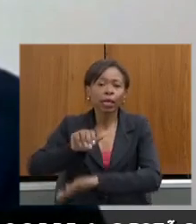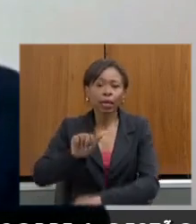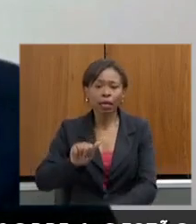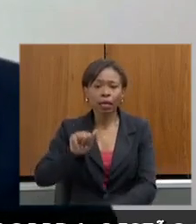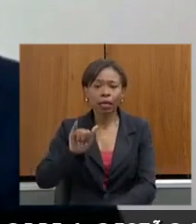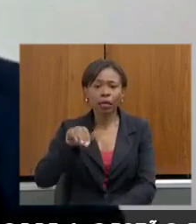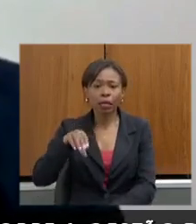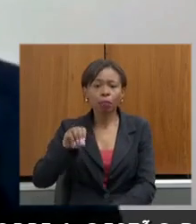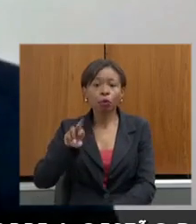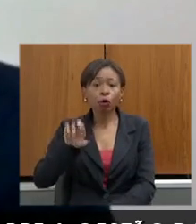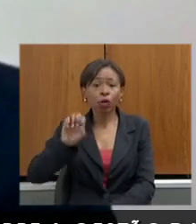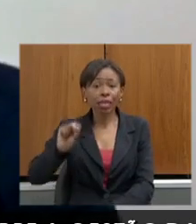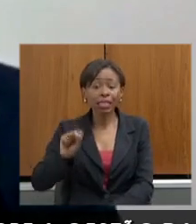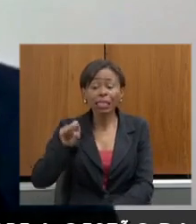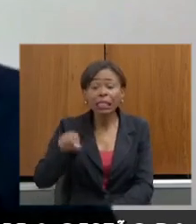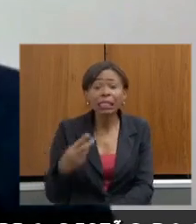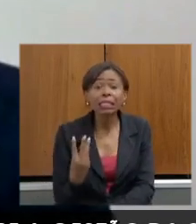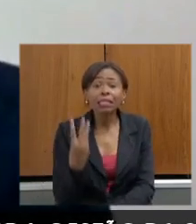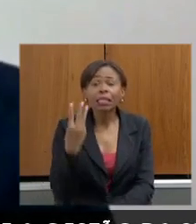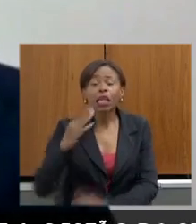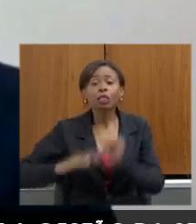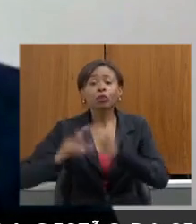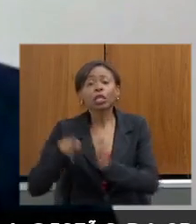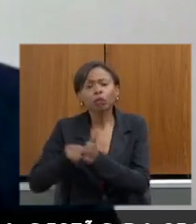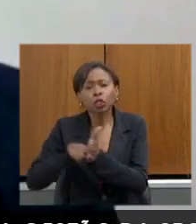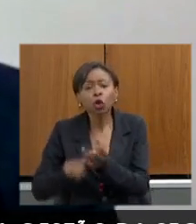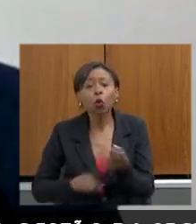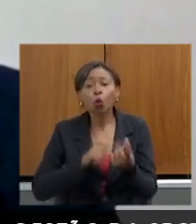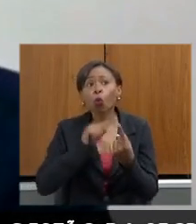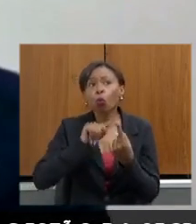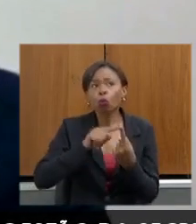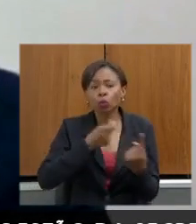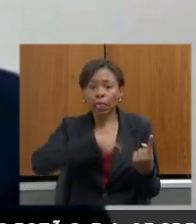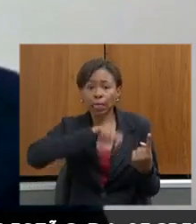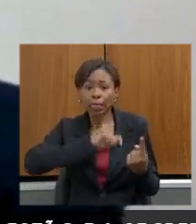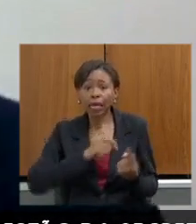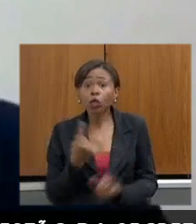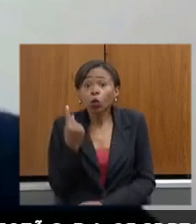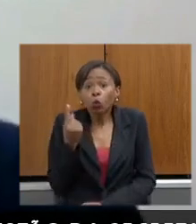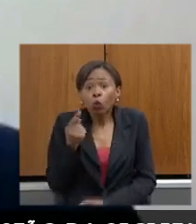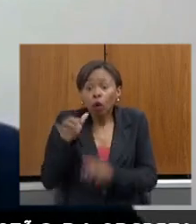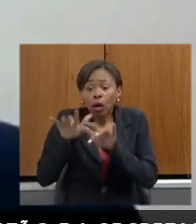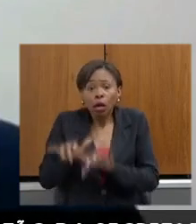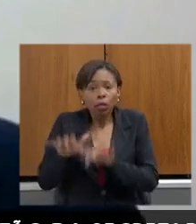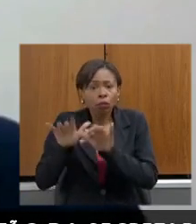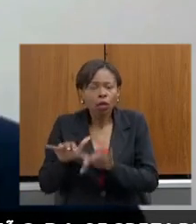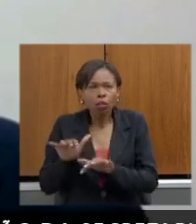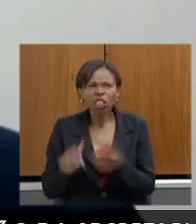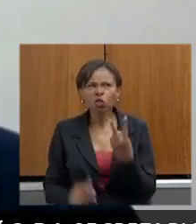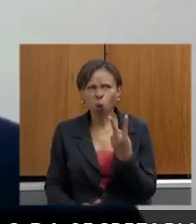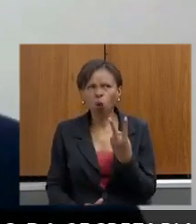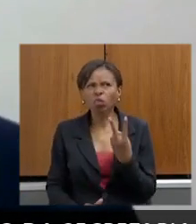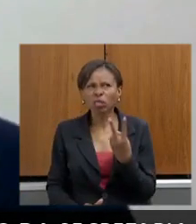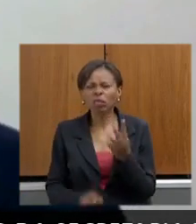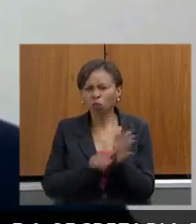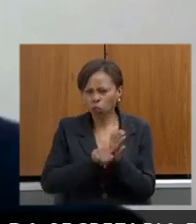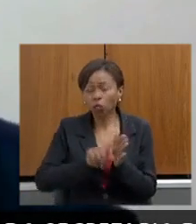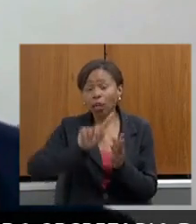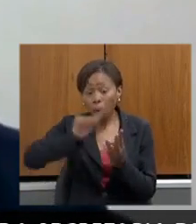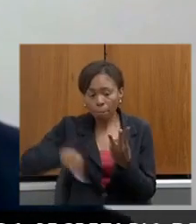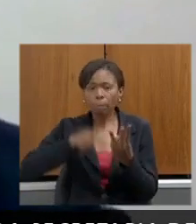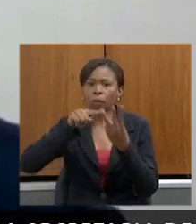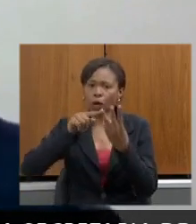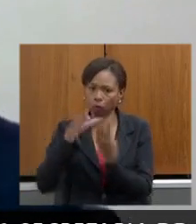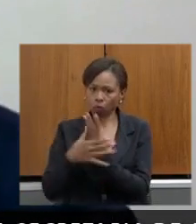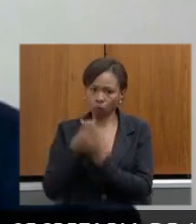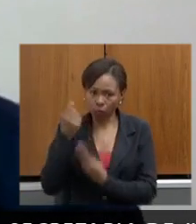para tem três investigadores o delegado eo escrivão tinha tô aqui mexicano comentou Patrícia tem